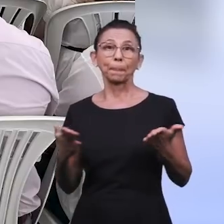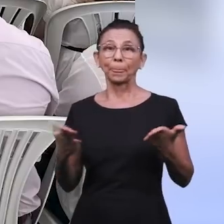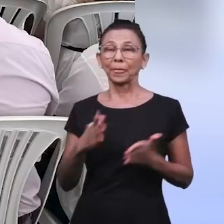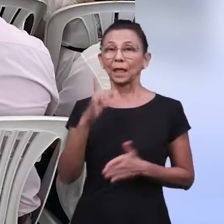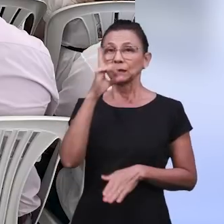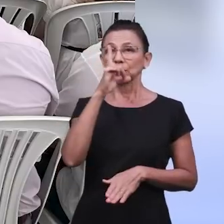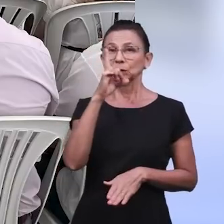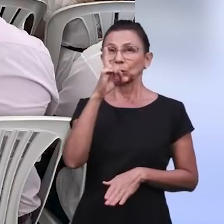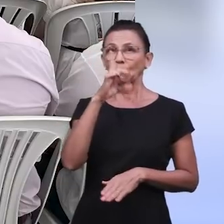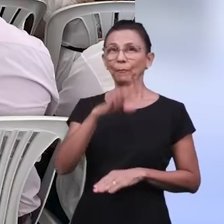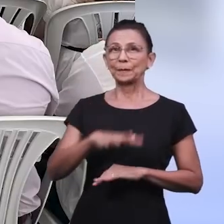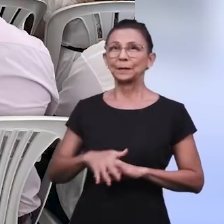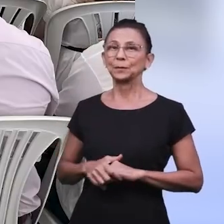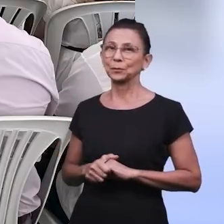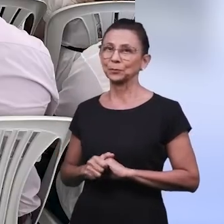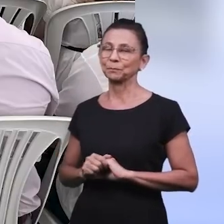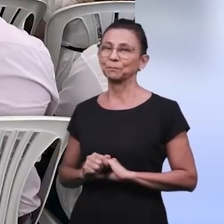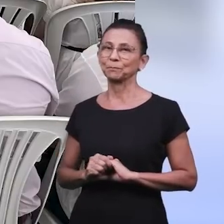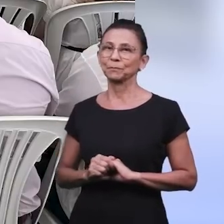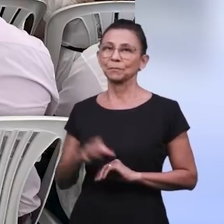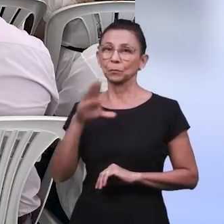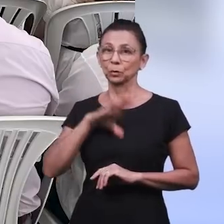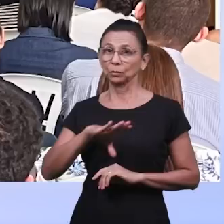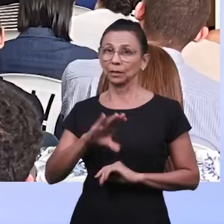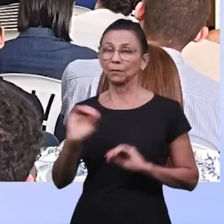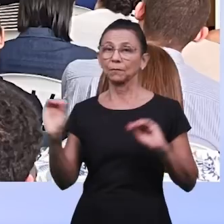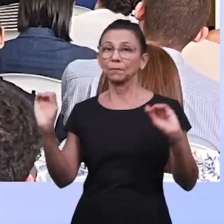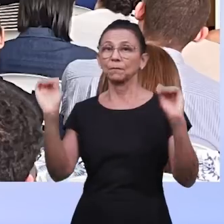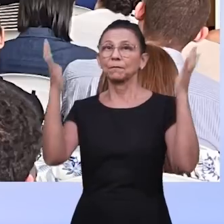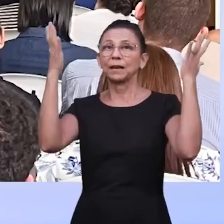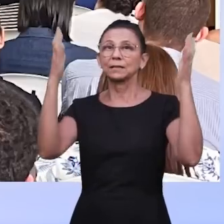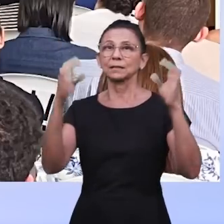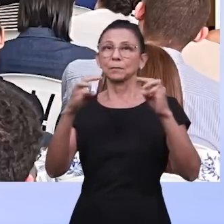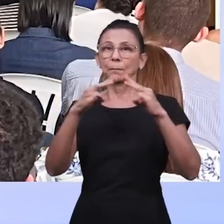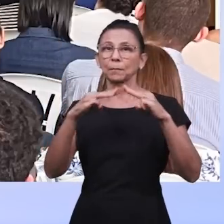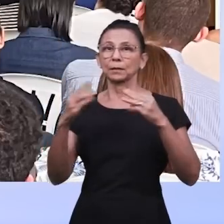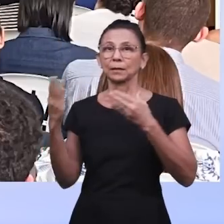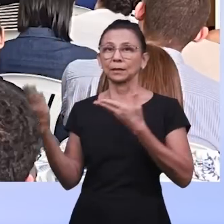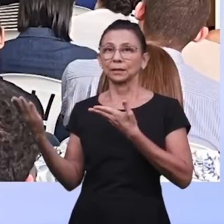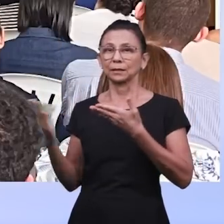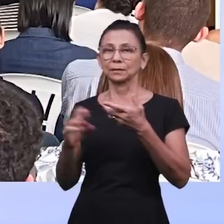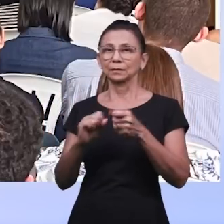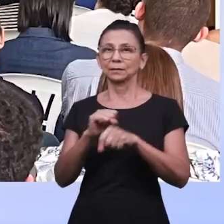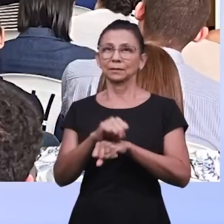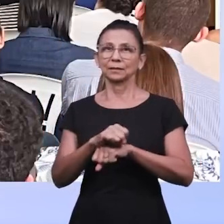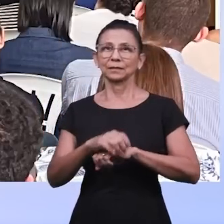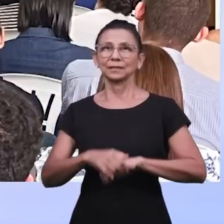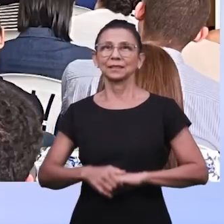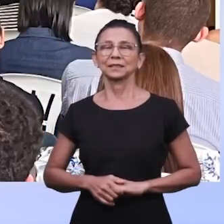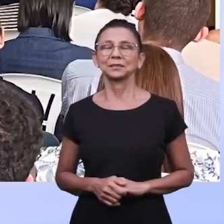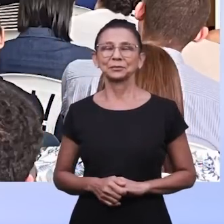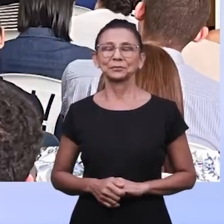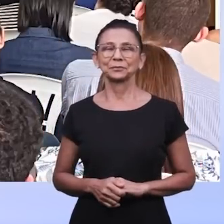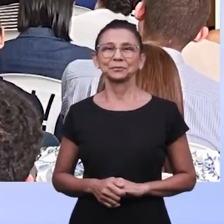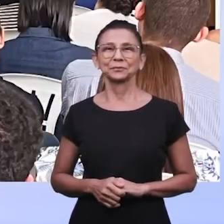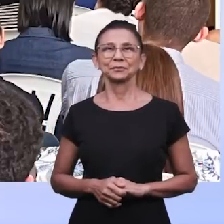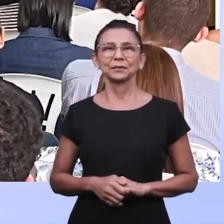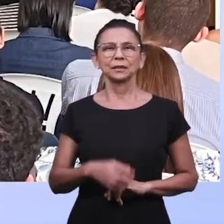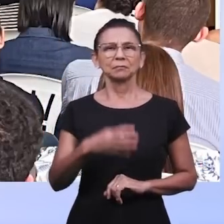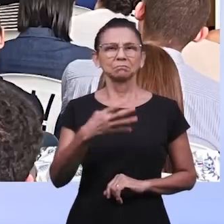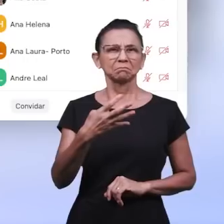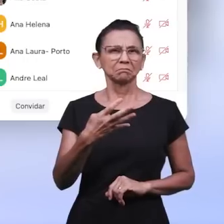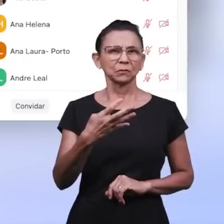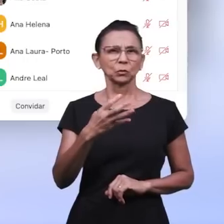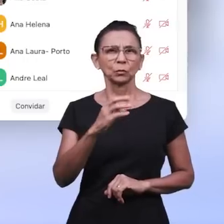que reuniu aproximadamente 400 jovens de todas as regiões do país para uma tarde de comunhão e louvor ao nome do